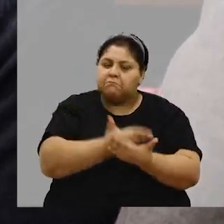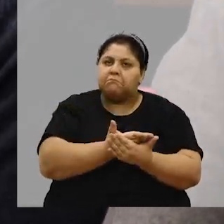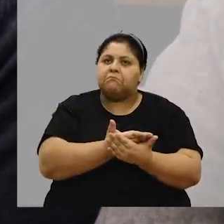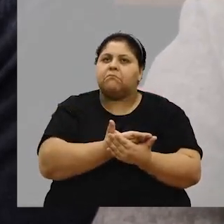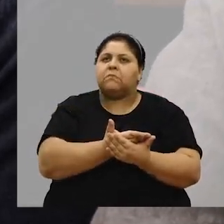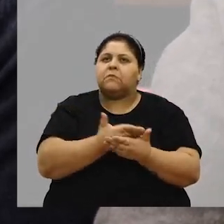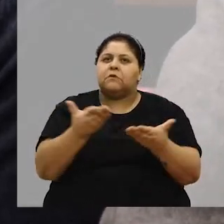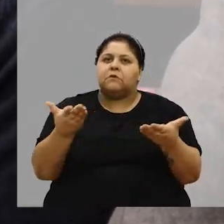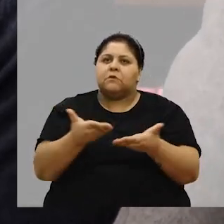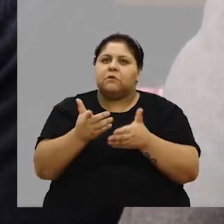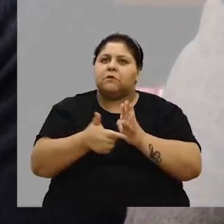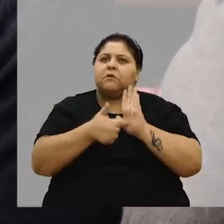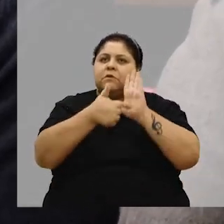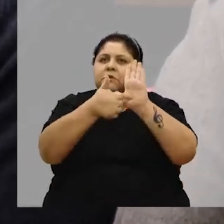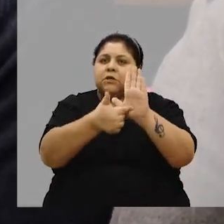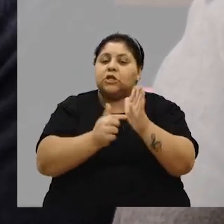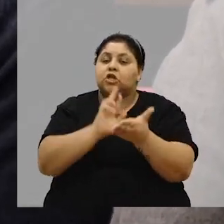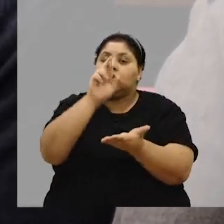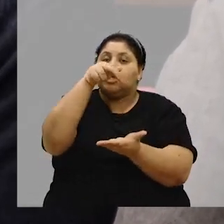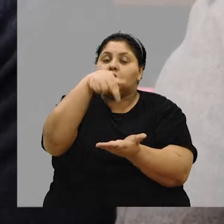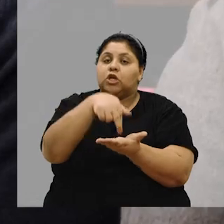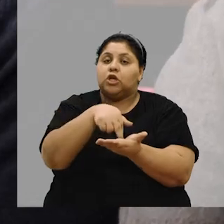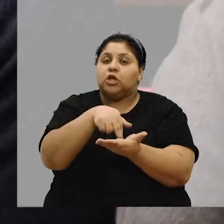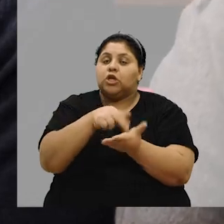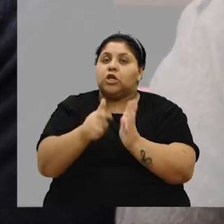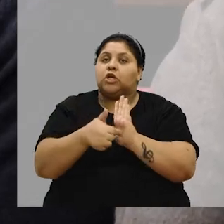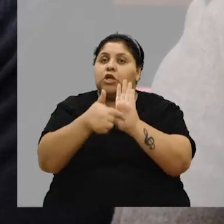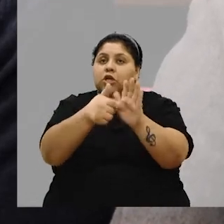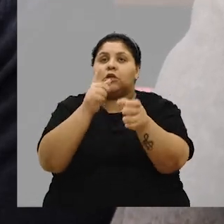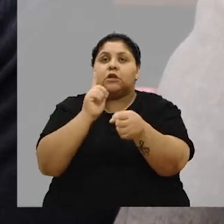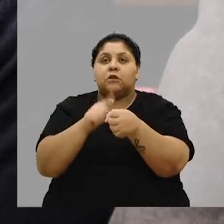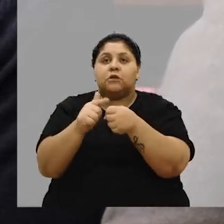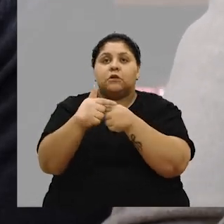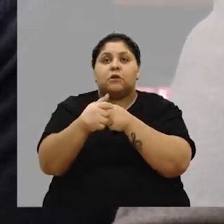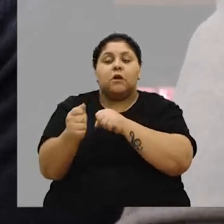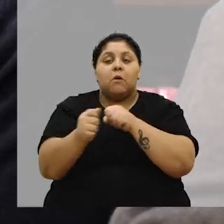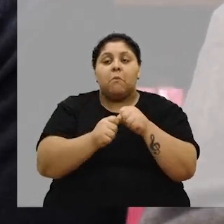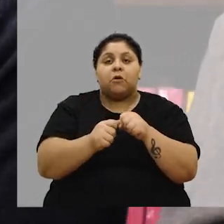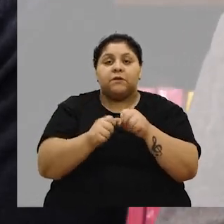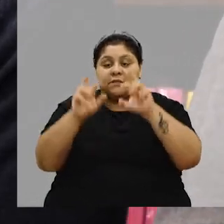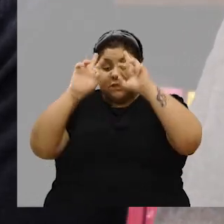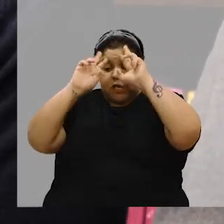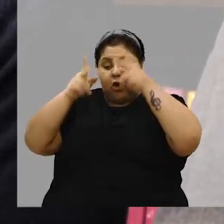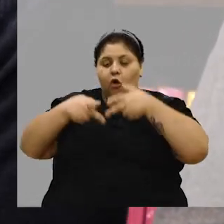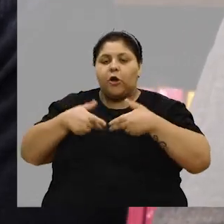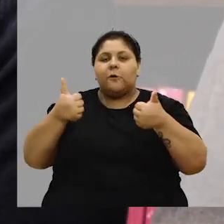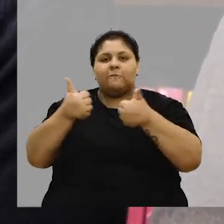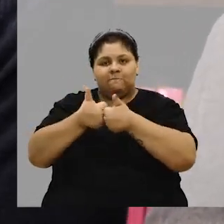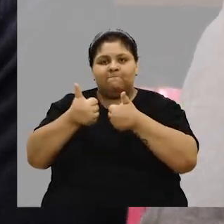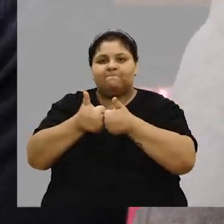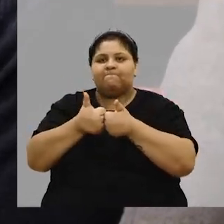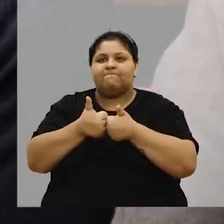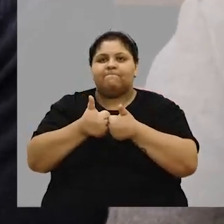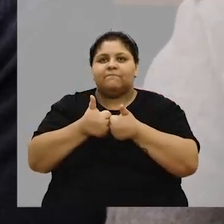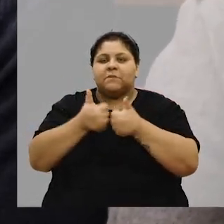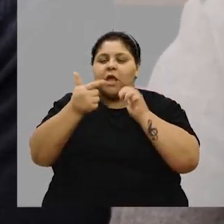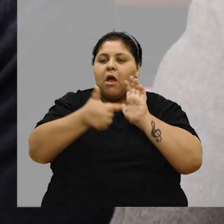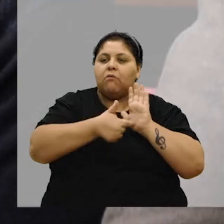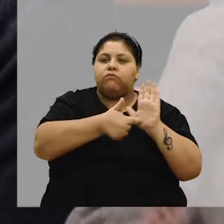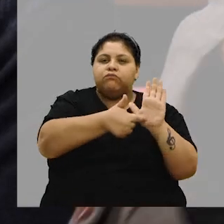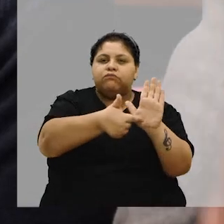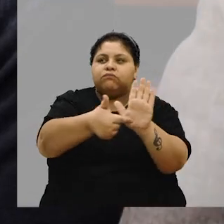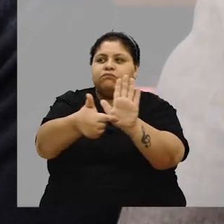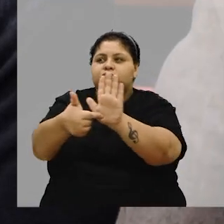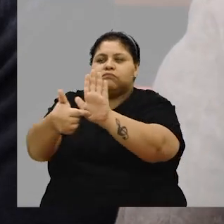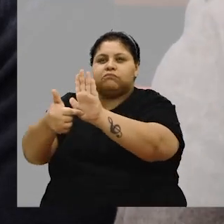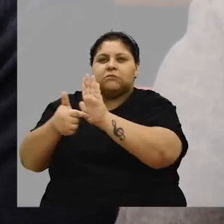programas confiáveis, programas que estão aí para mostrar a nossa realidade, mostrar para que a cidade possa se ver, né? É justamente